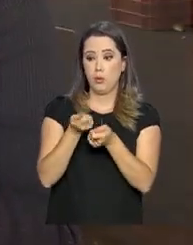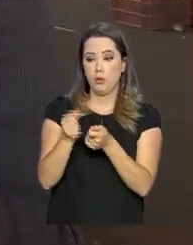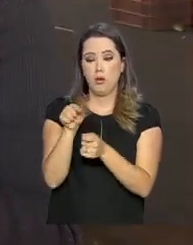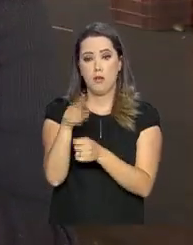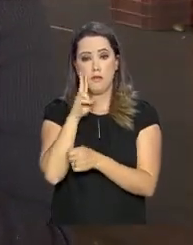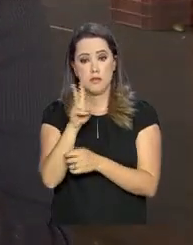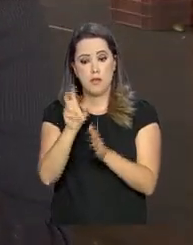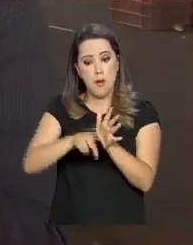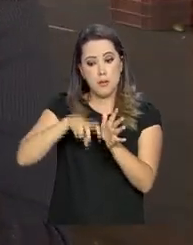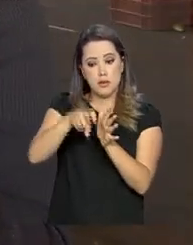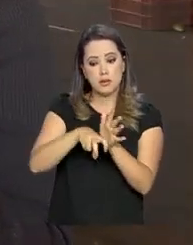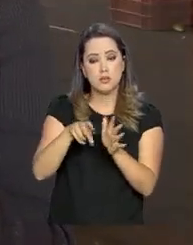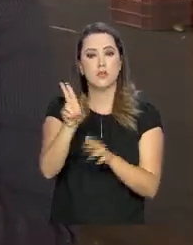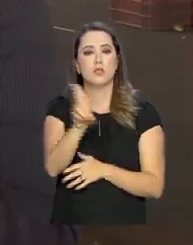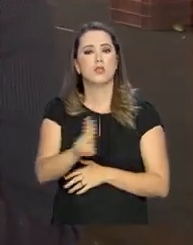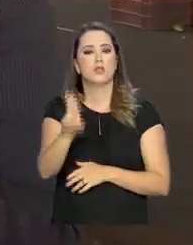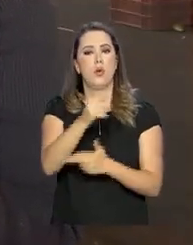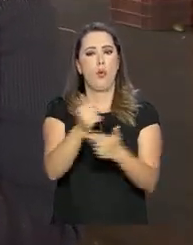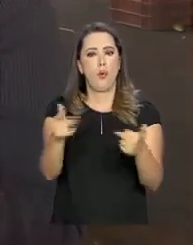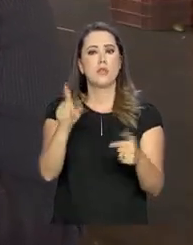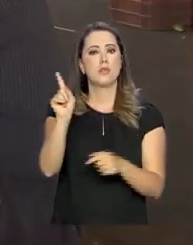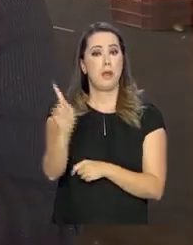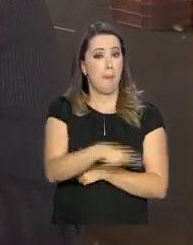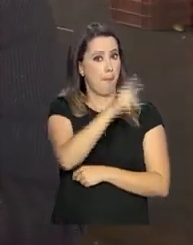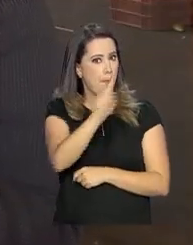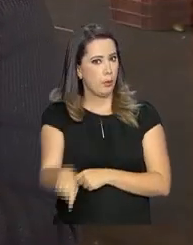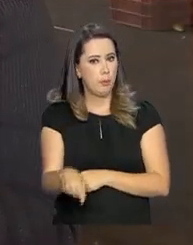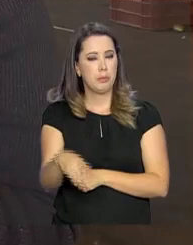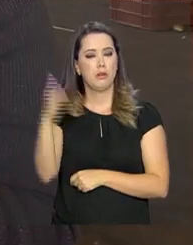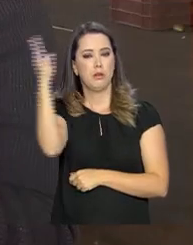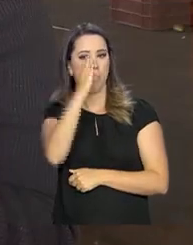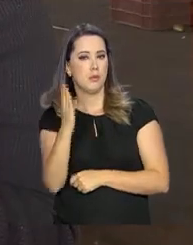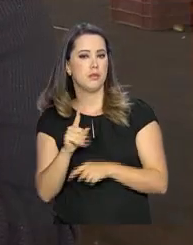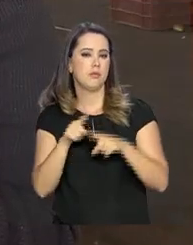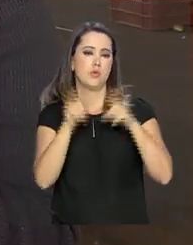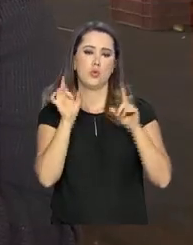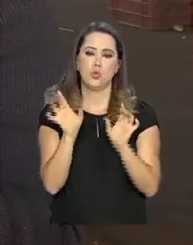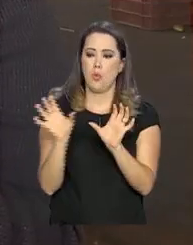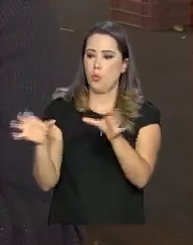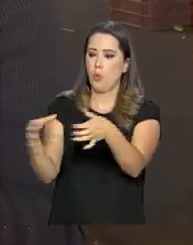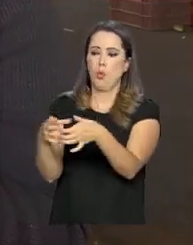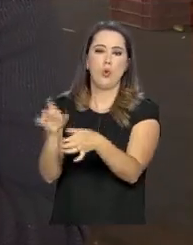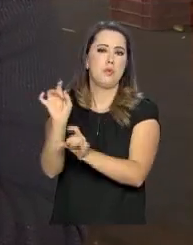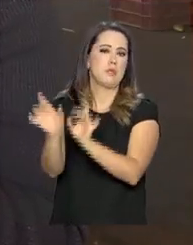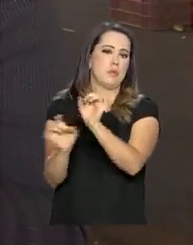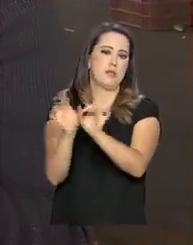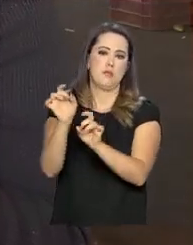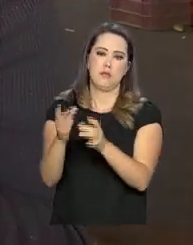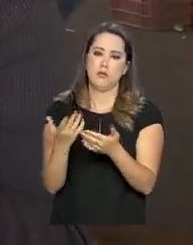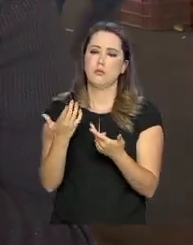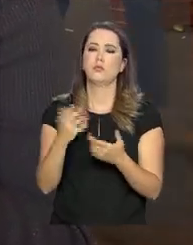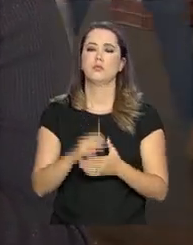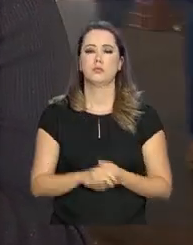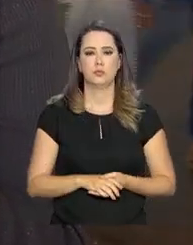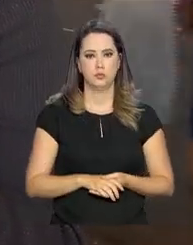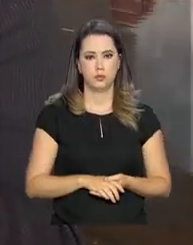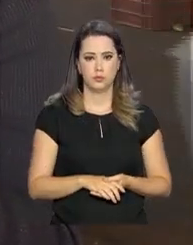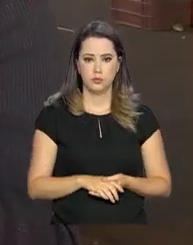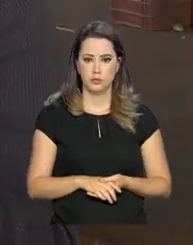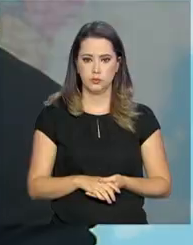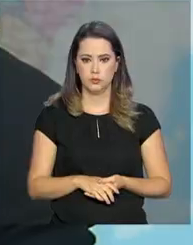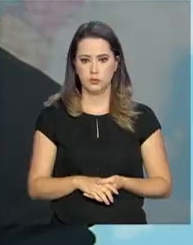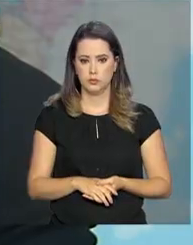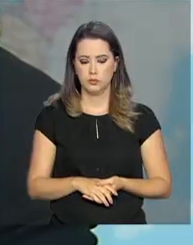a plantação foram usados produtos que são proibidos no Brasil ou que deveriam ser usados apenas no cultivo de verduras e frutas